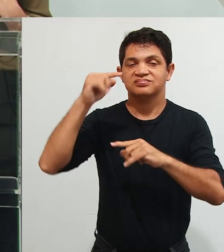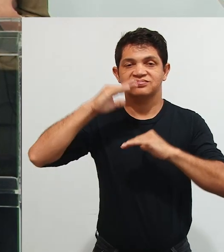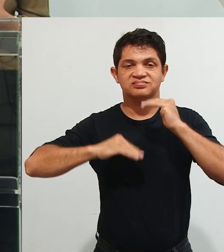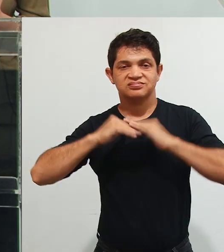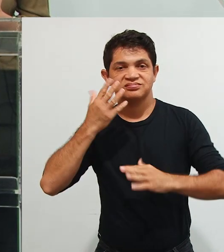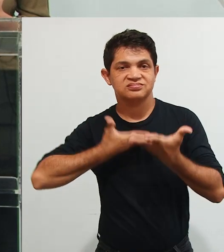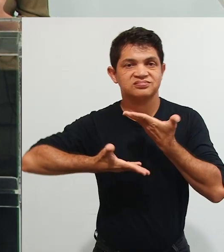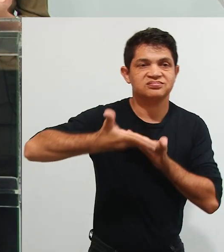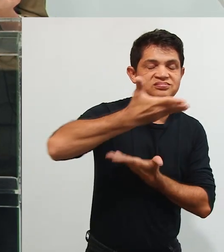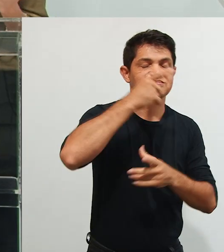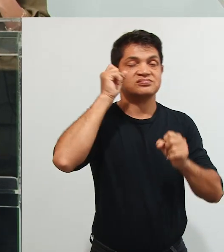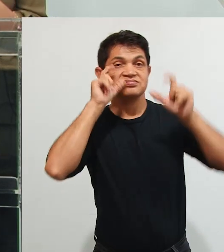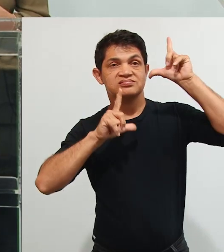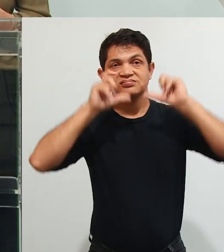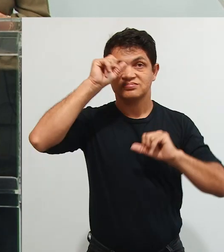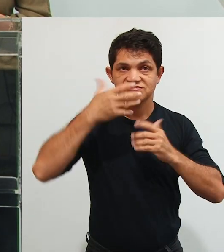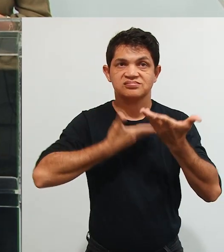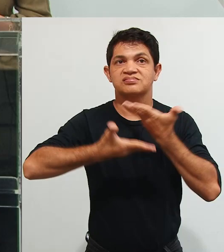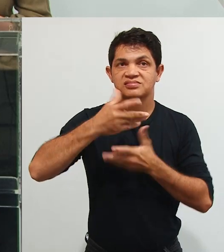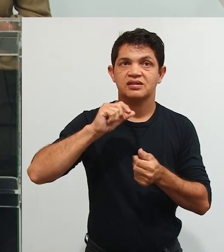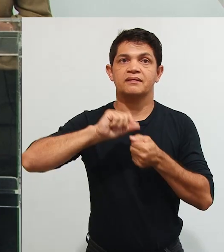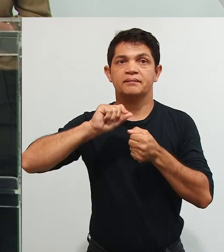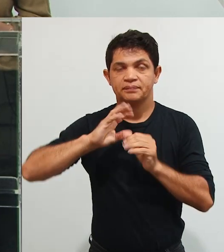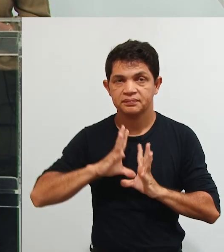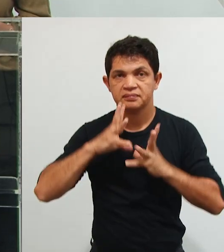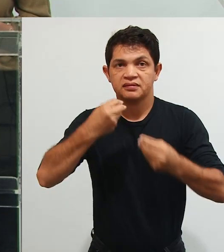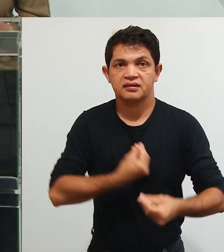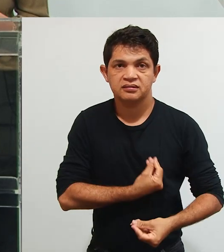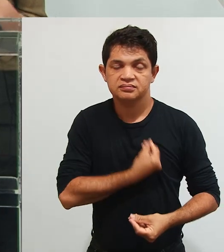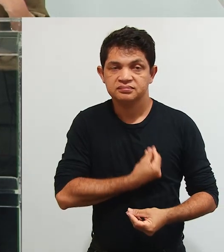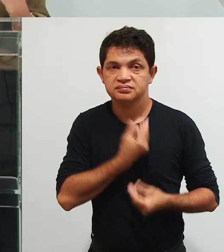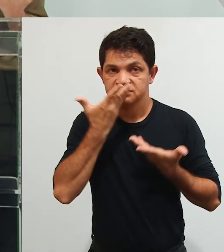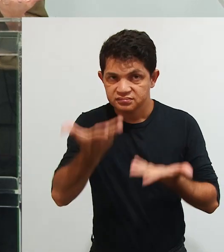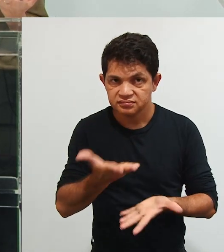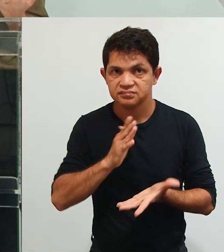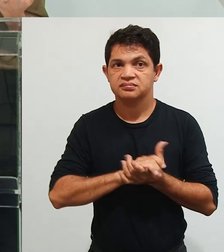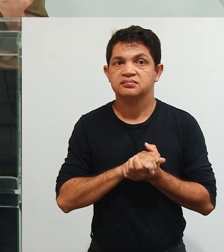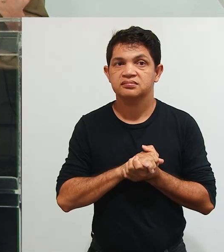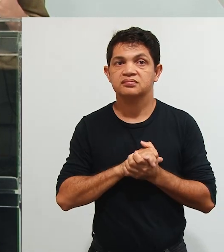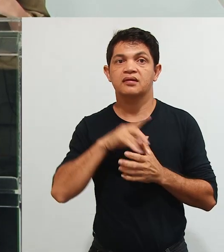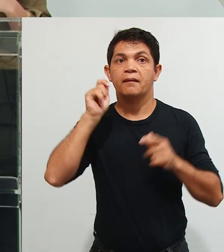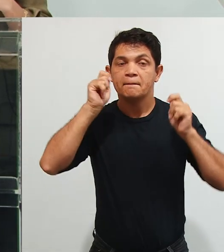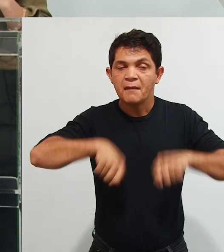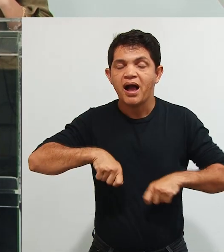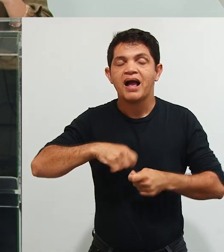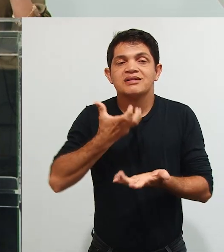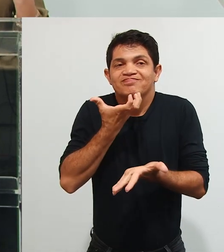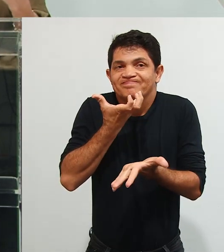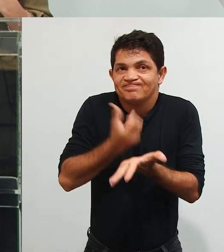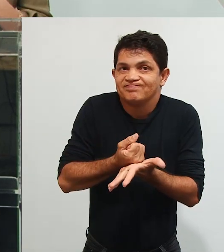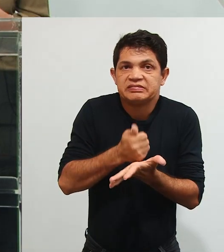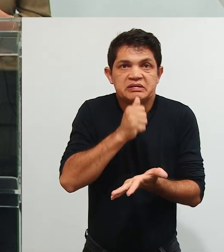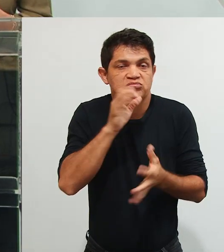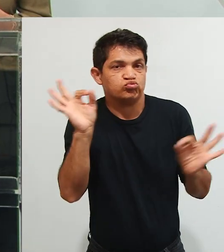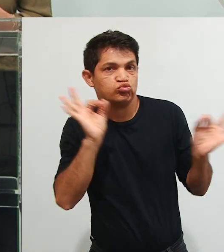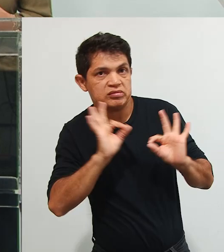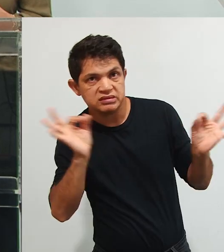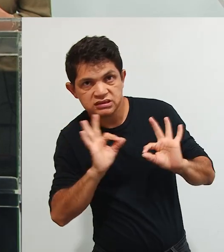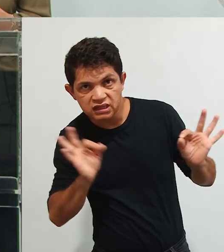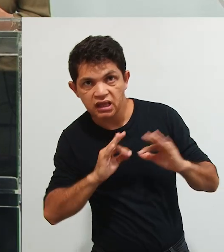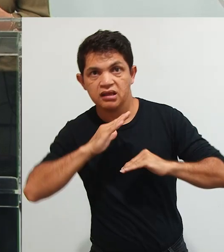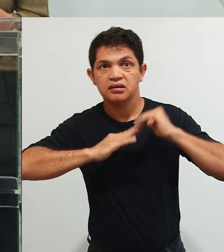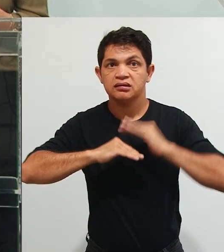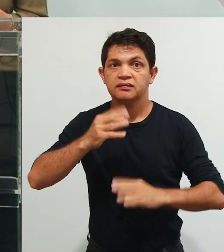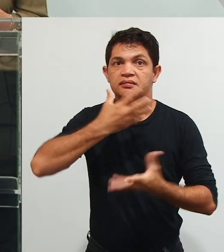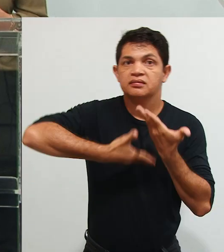ser expressado se uma pessoa solicitar. Se ela não solicitou, então nós vamos guardar essa